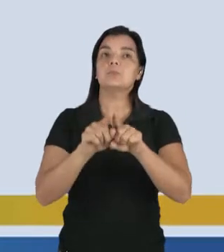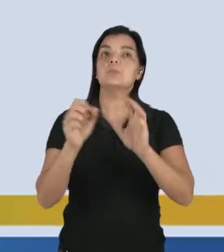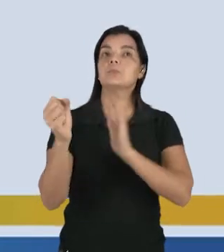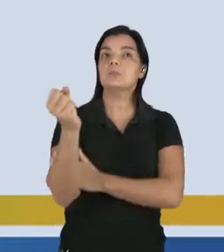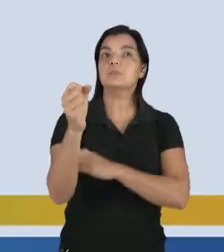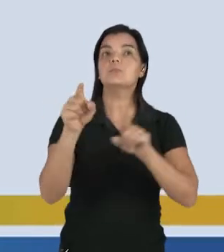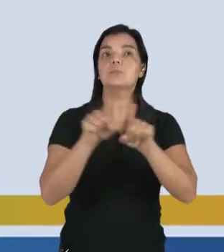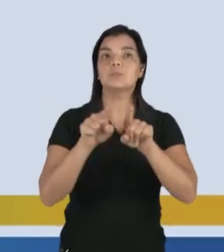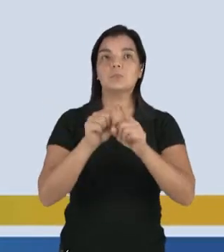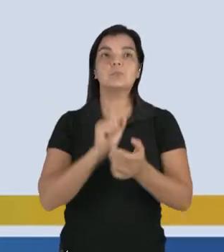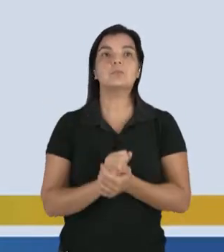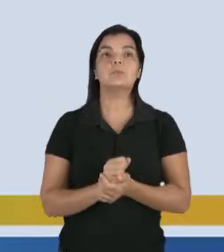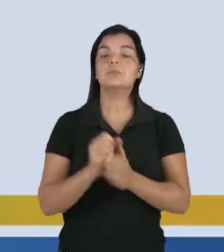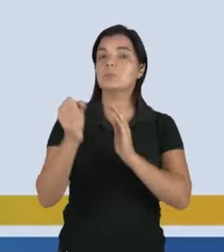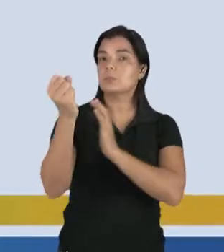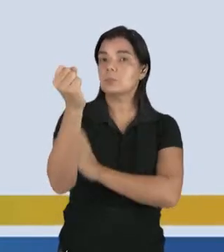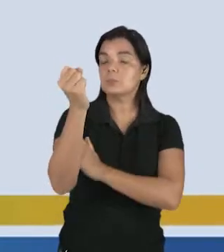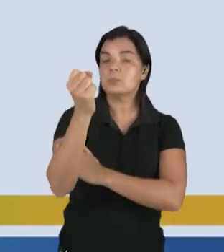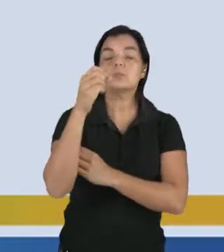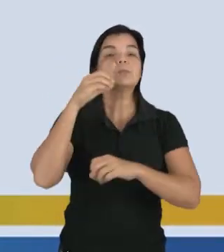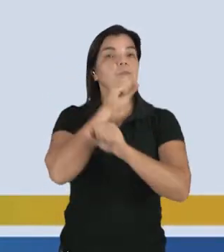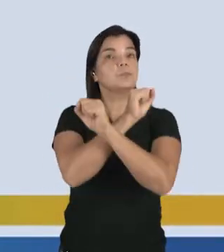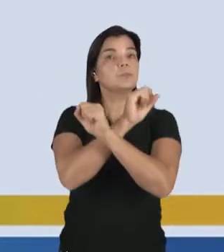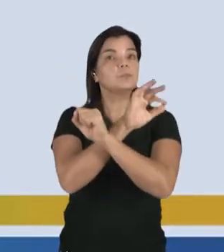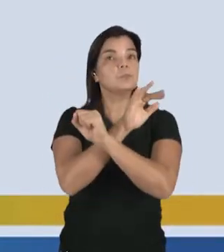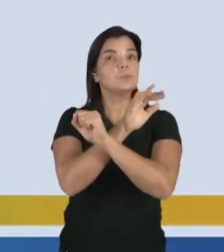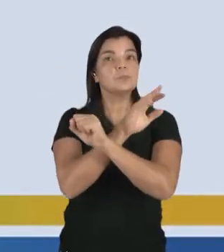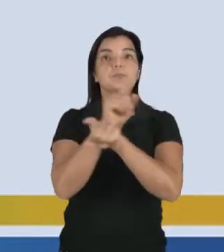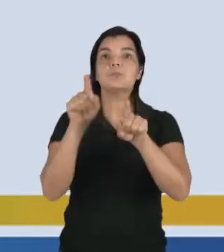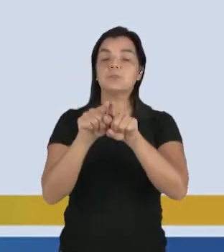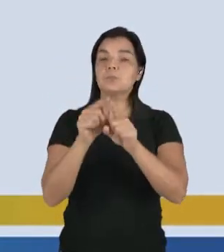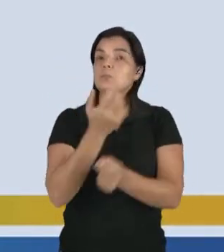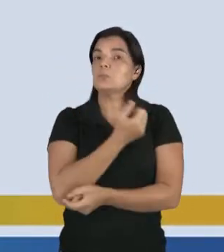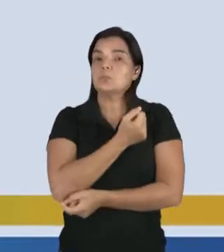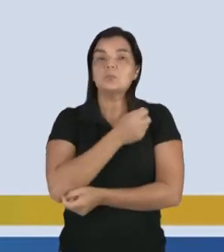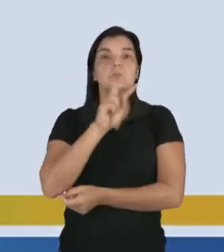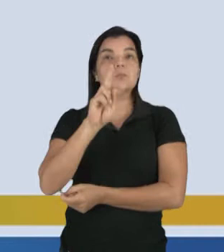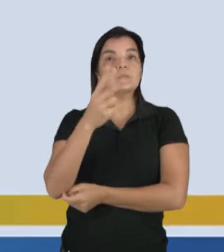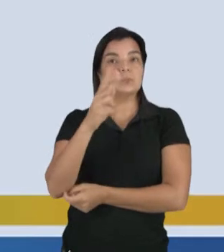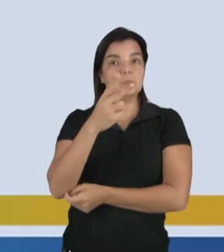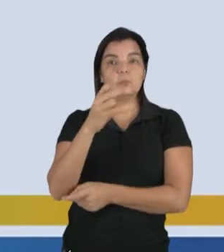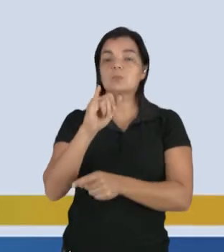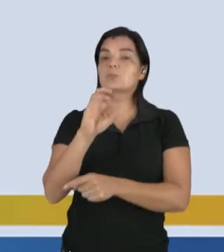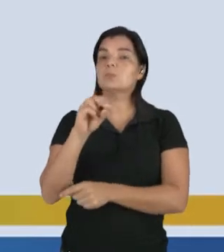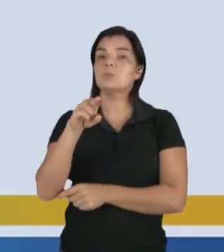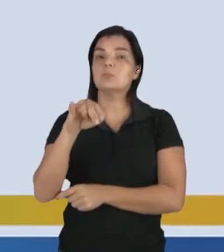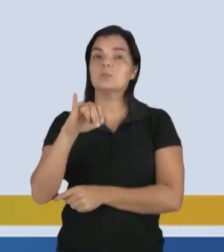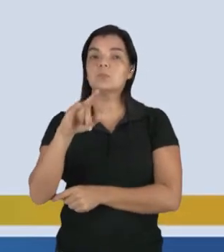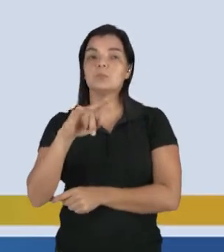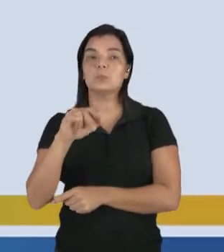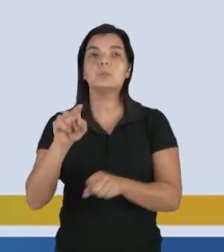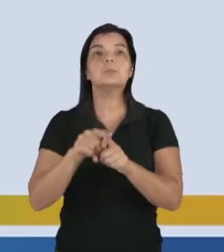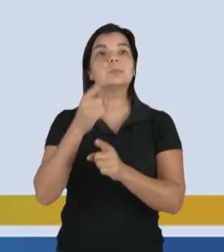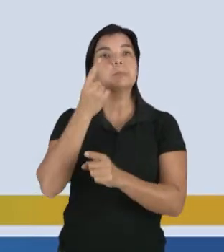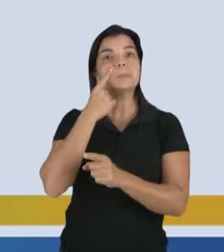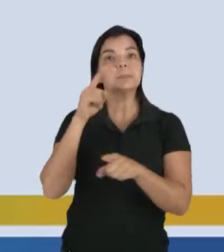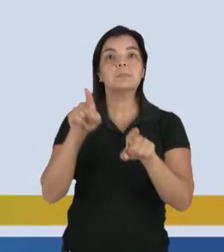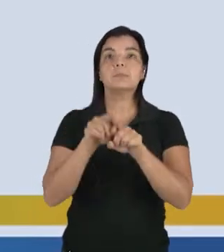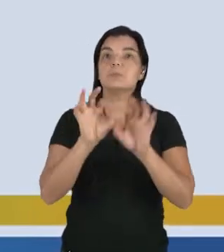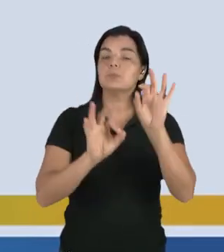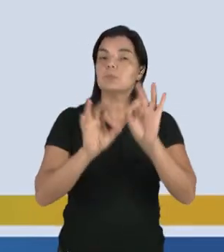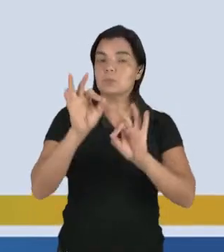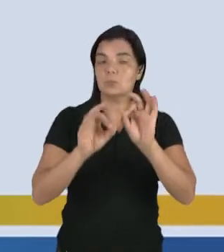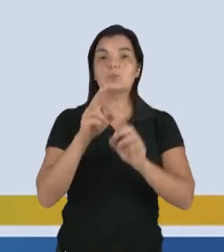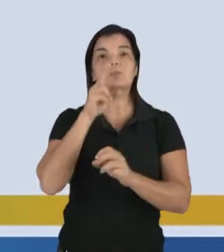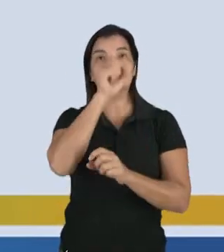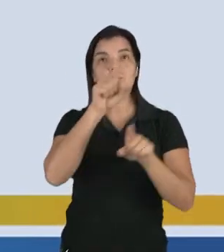está relacionado que a força de um ácido não é medida pelo número de hidrogênios ionizáveis. Visto que olhamos se eles formam